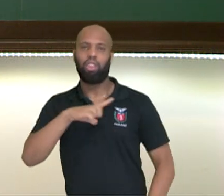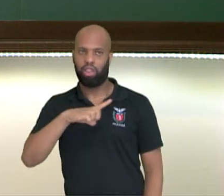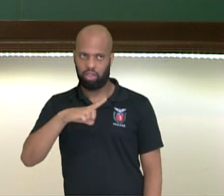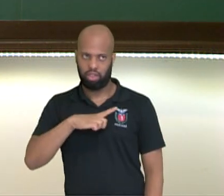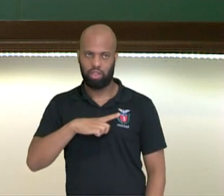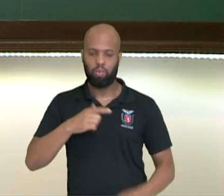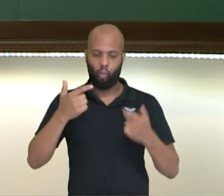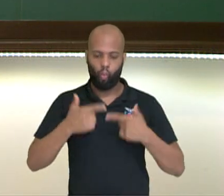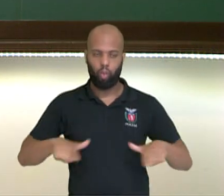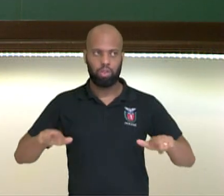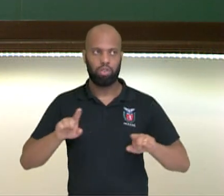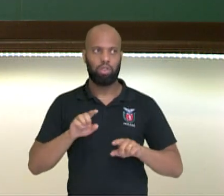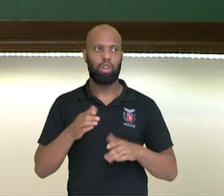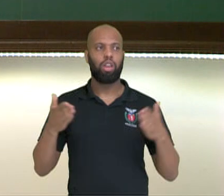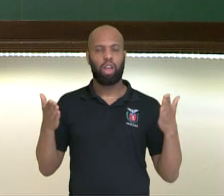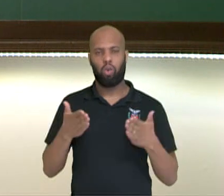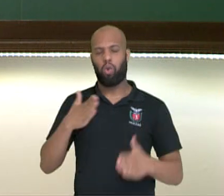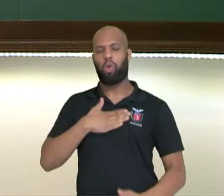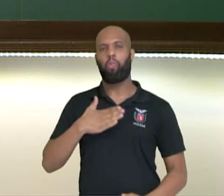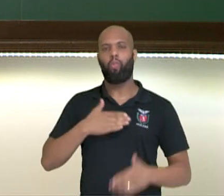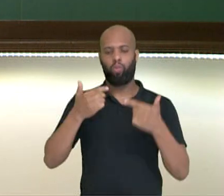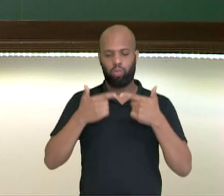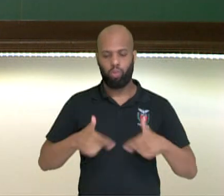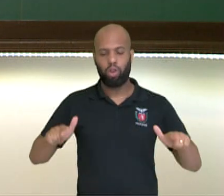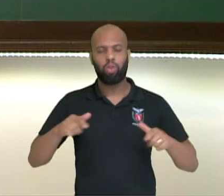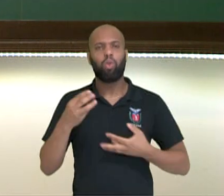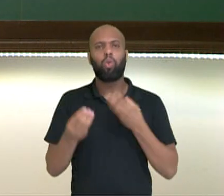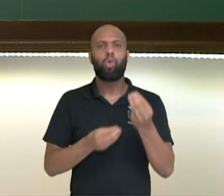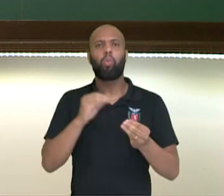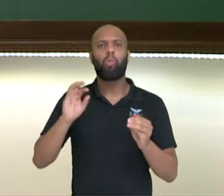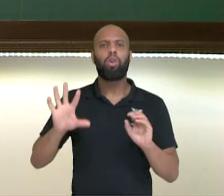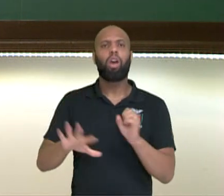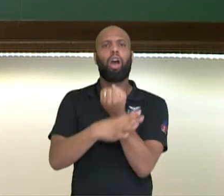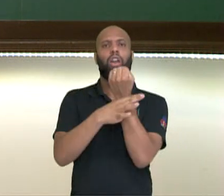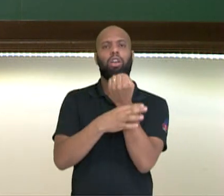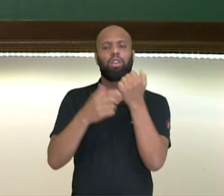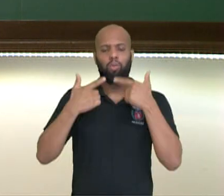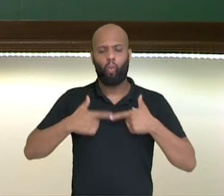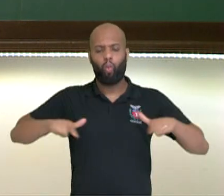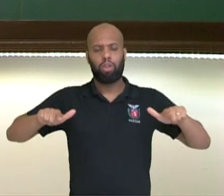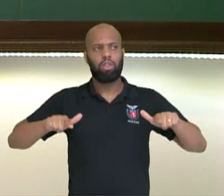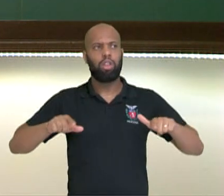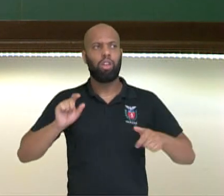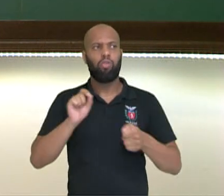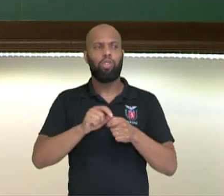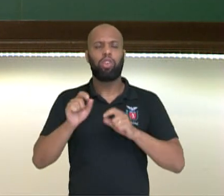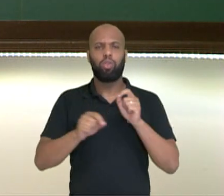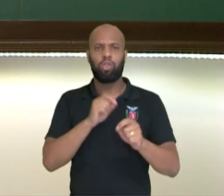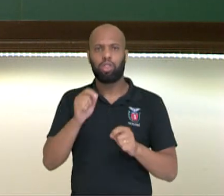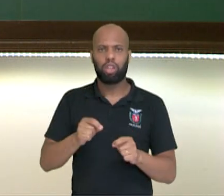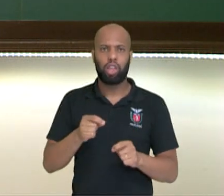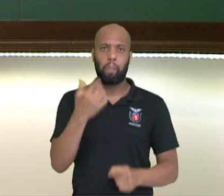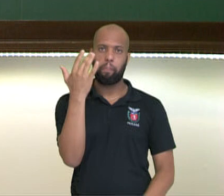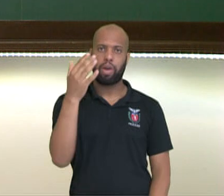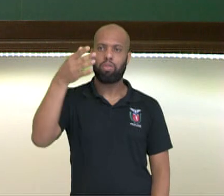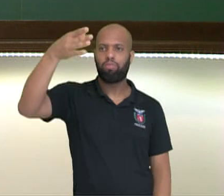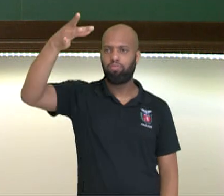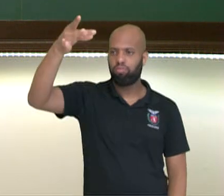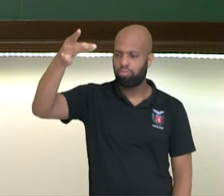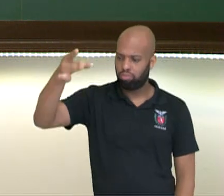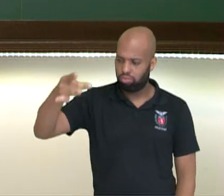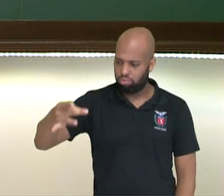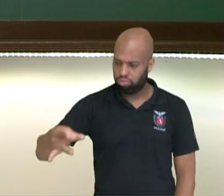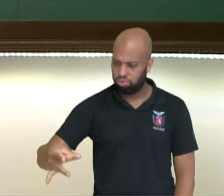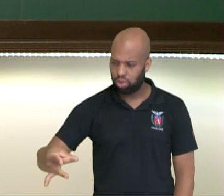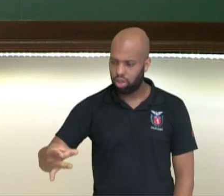estar. No meu caso aqui está neutro, e para você garantir a neutralidade do eletroscópio, é bem fácil. Pegue a sua mão e passe no material,